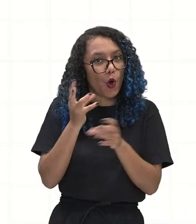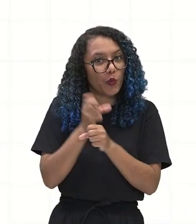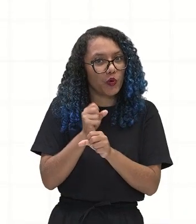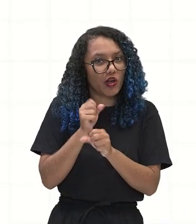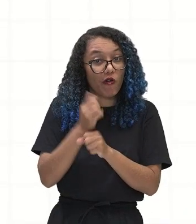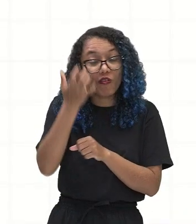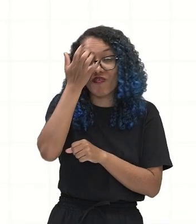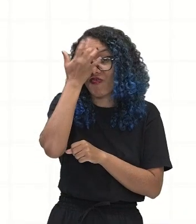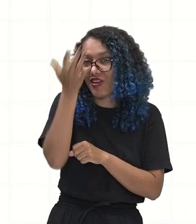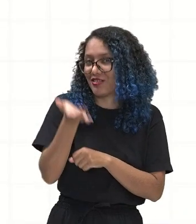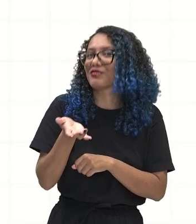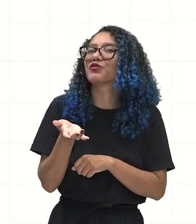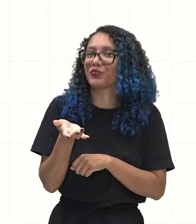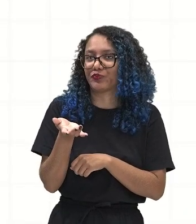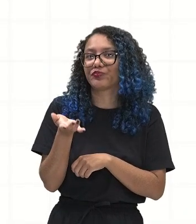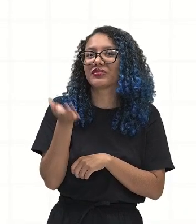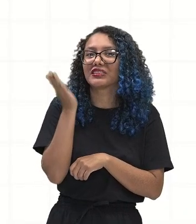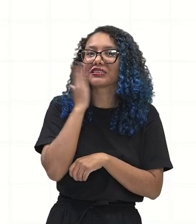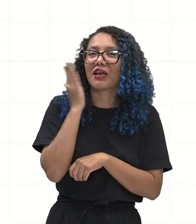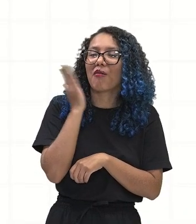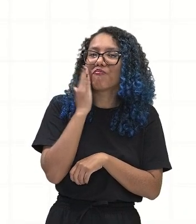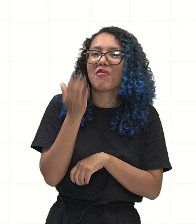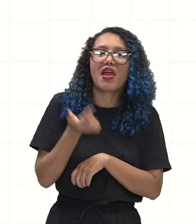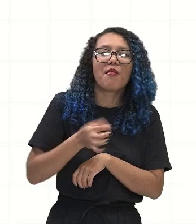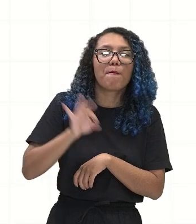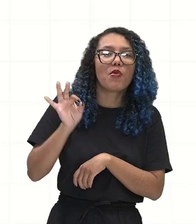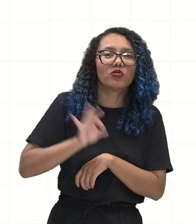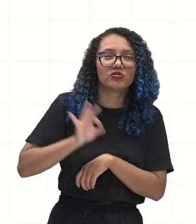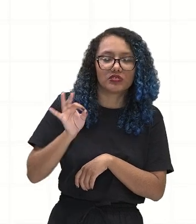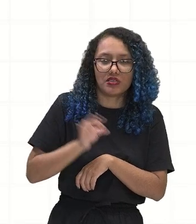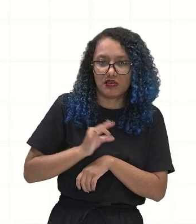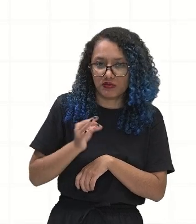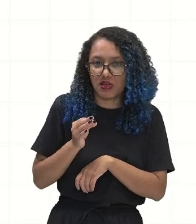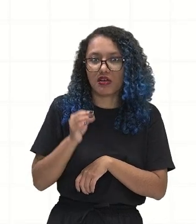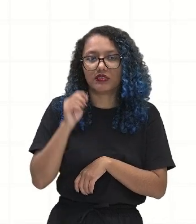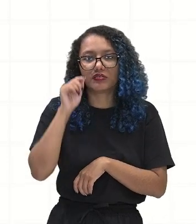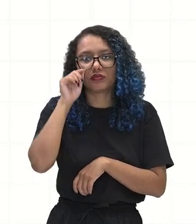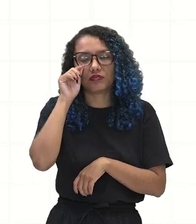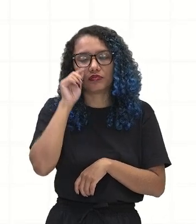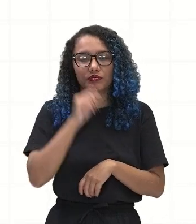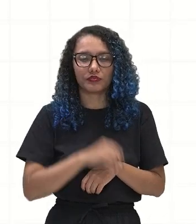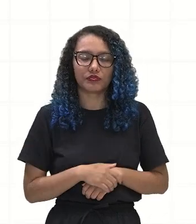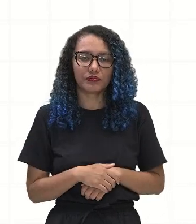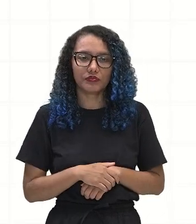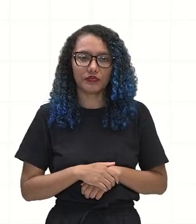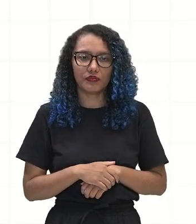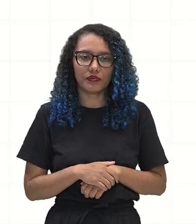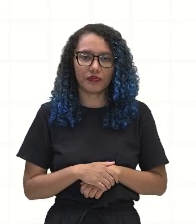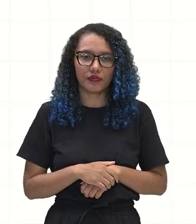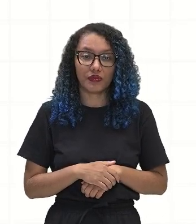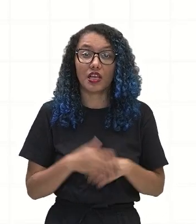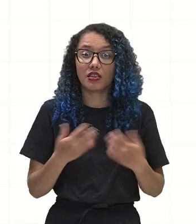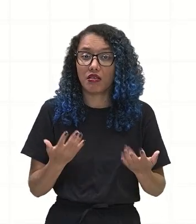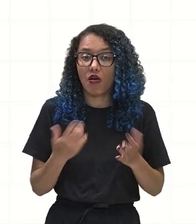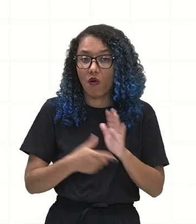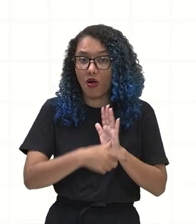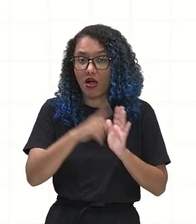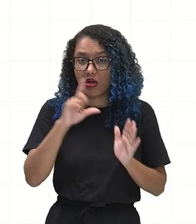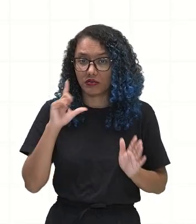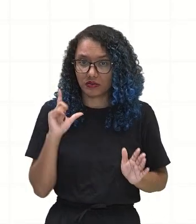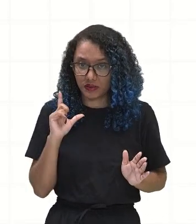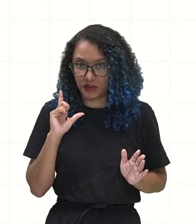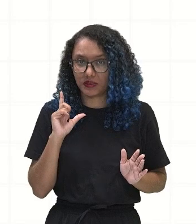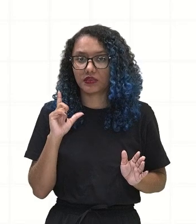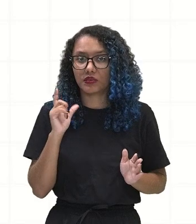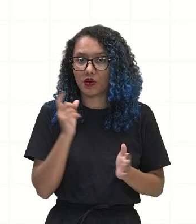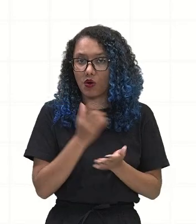aí. Tá? Então o que você tem que pensar aqui comigo, tá? Antes de analisarmos aí as continhas,